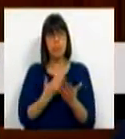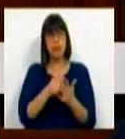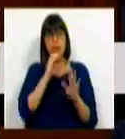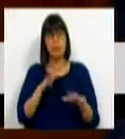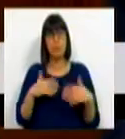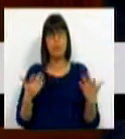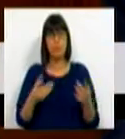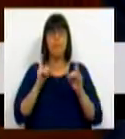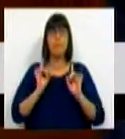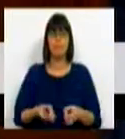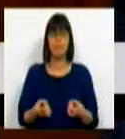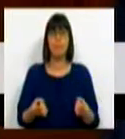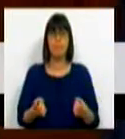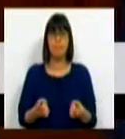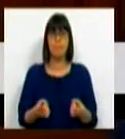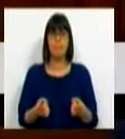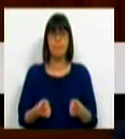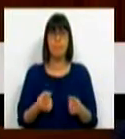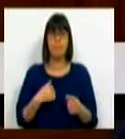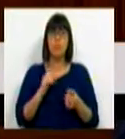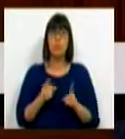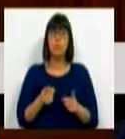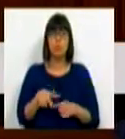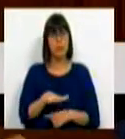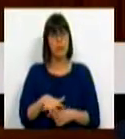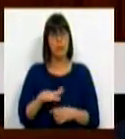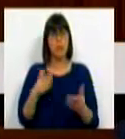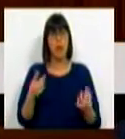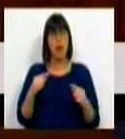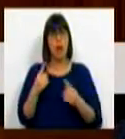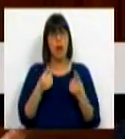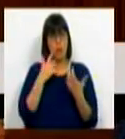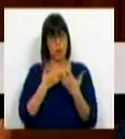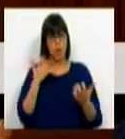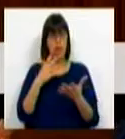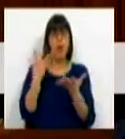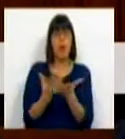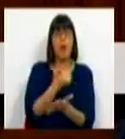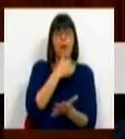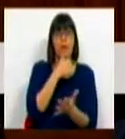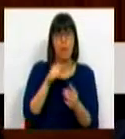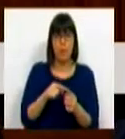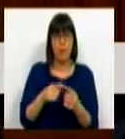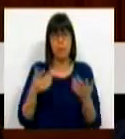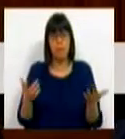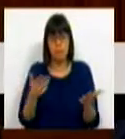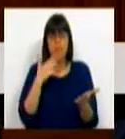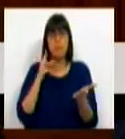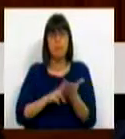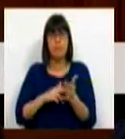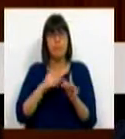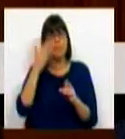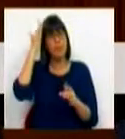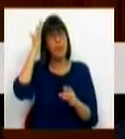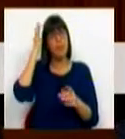possam indiciar que estamos perante uma situação em que haja algum impacto na sua recuperação. E, portanto, no fundo, tem que se